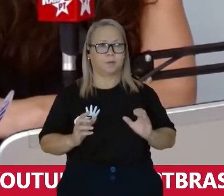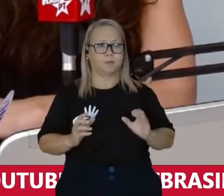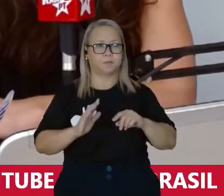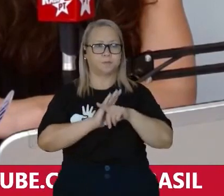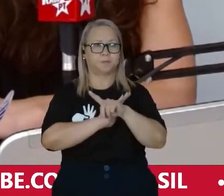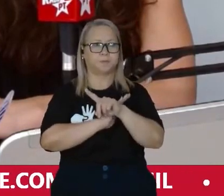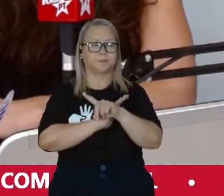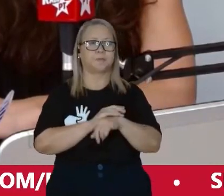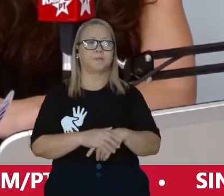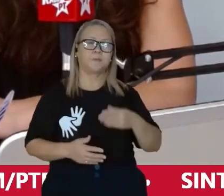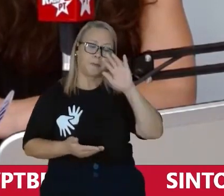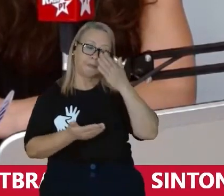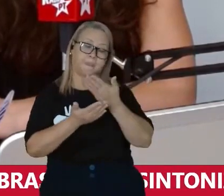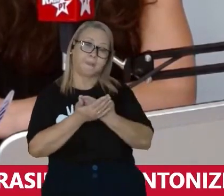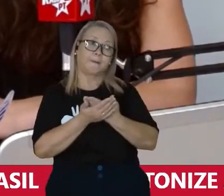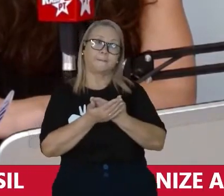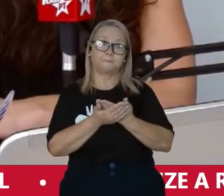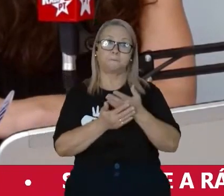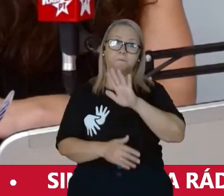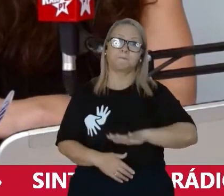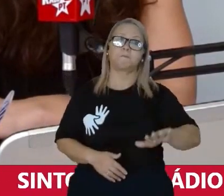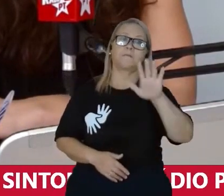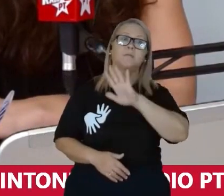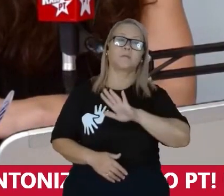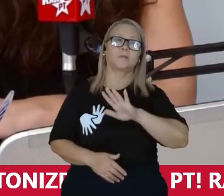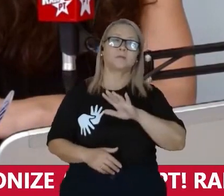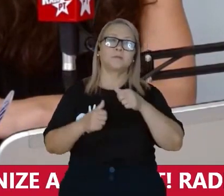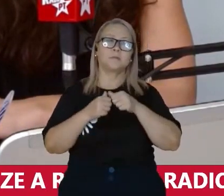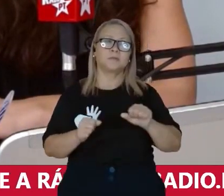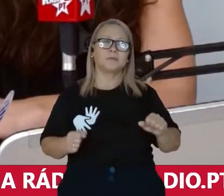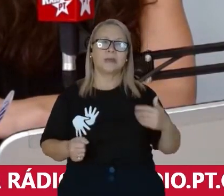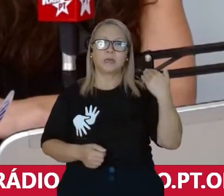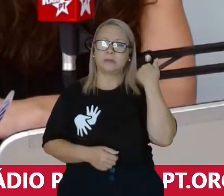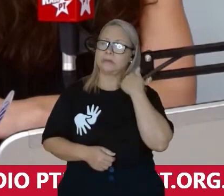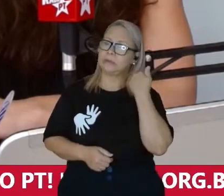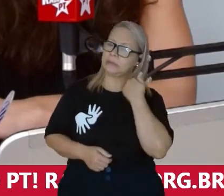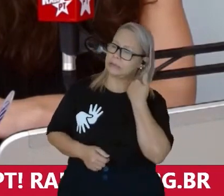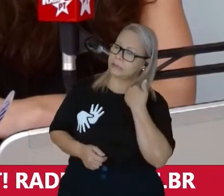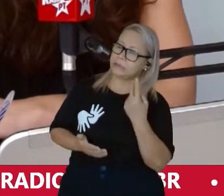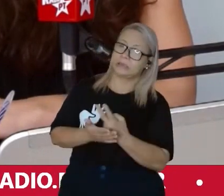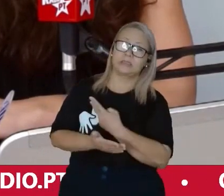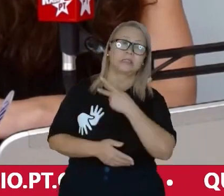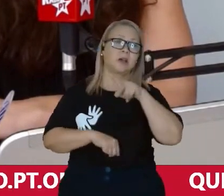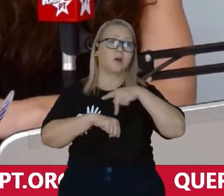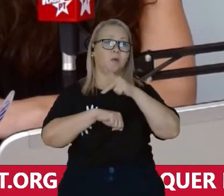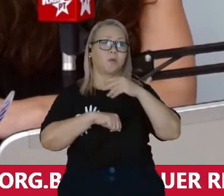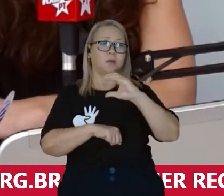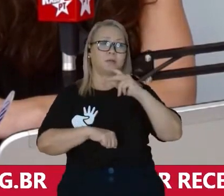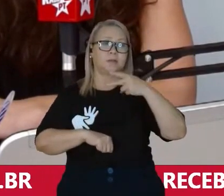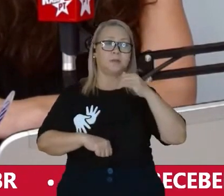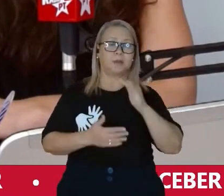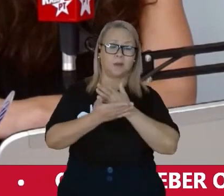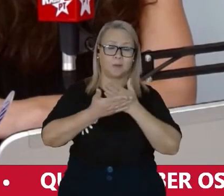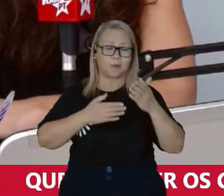Bom, eu acredito que todo mundo estava exausto do que estava acontecendo com o país. A CPI começou no